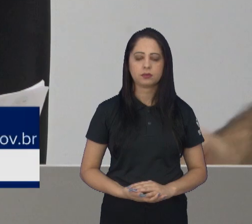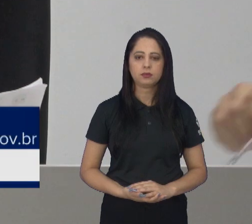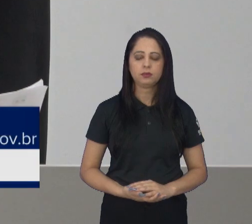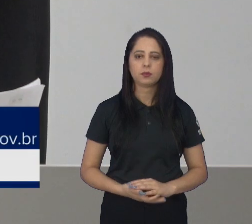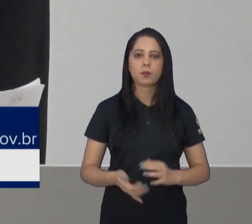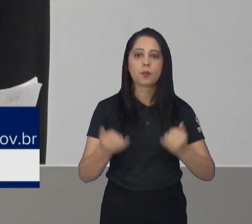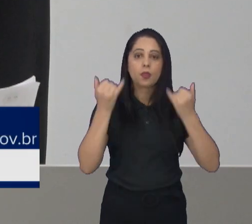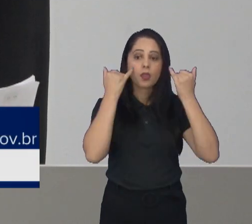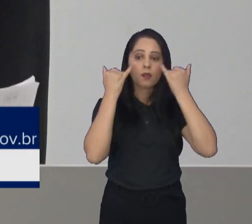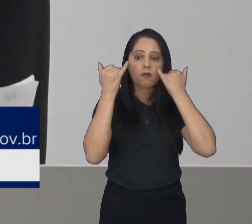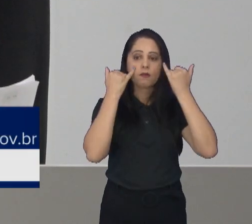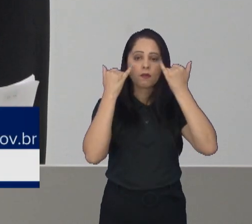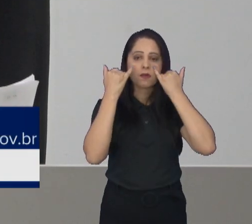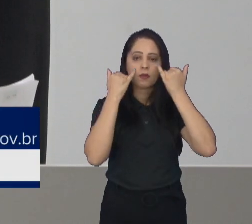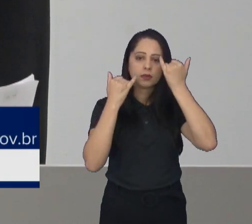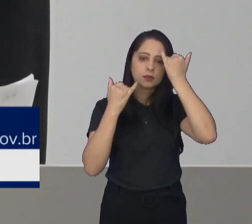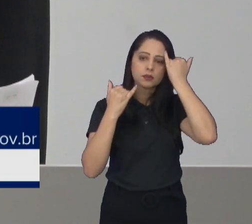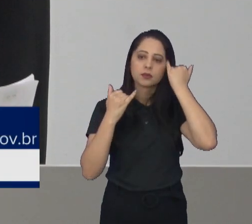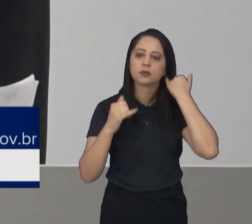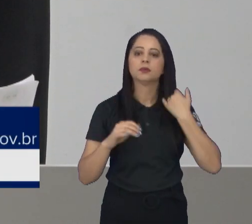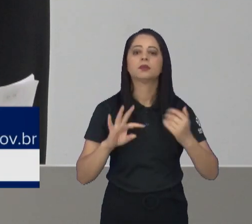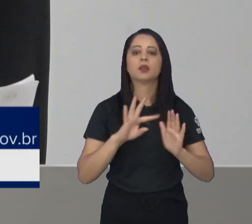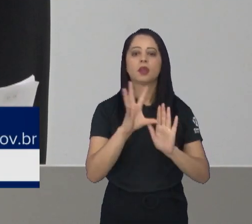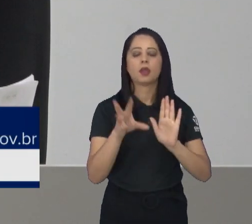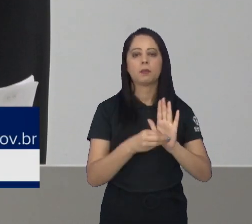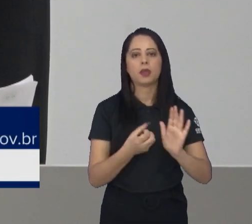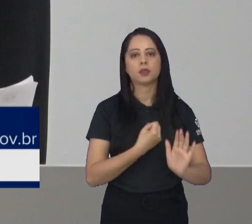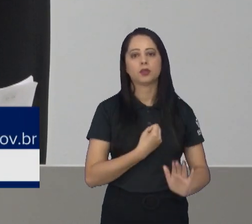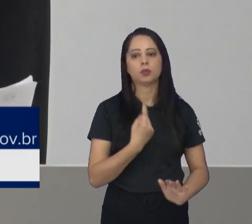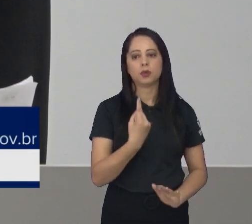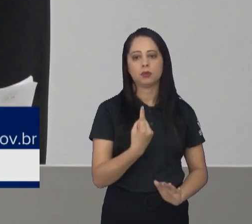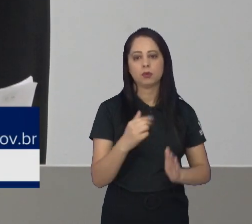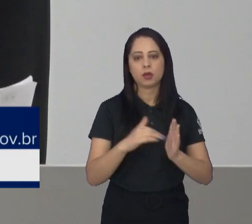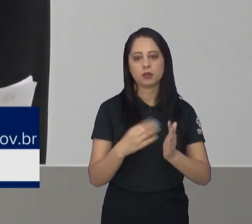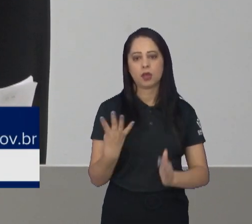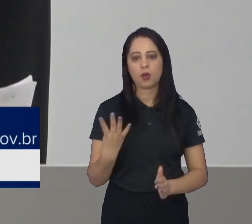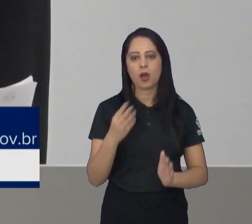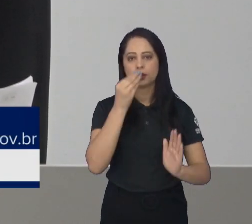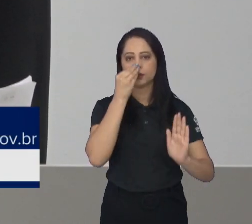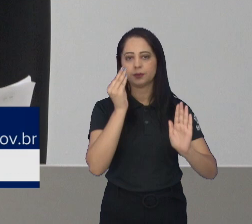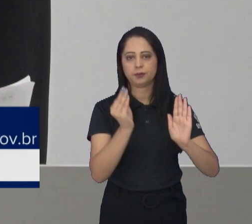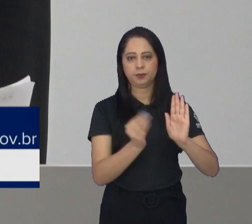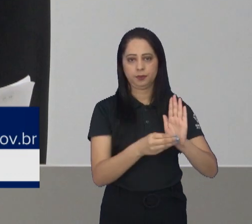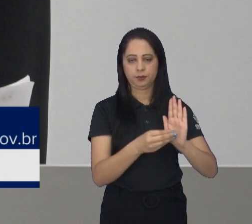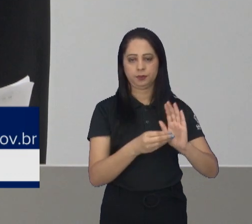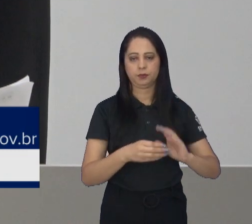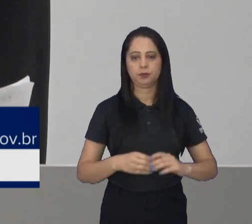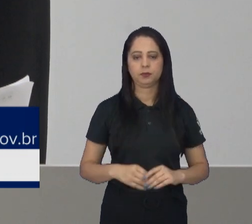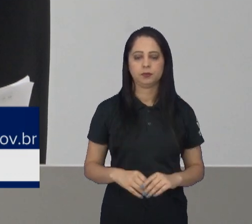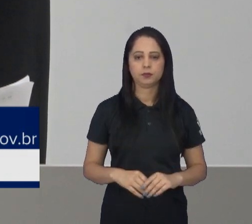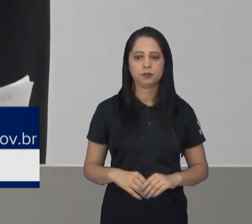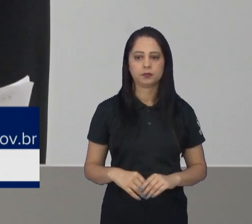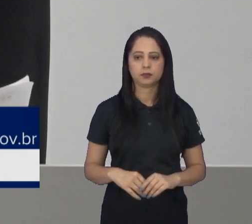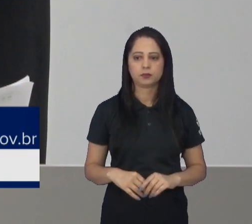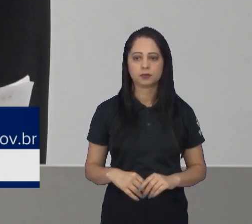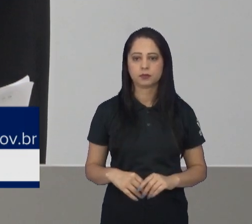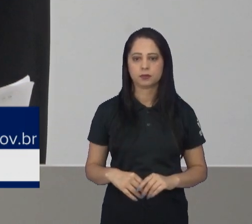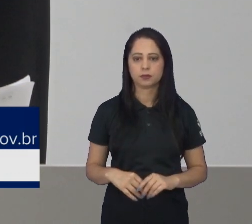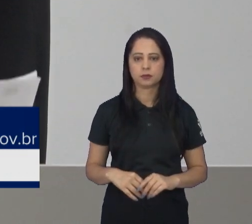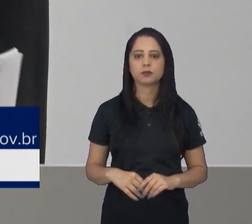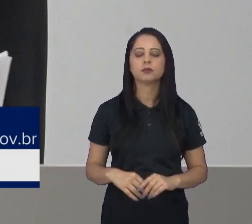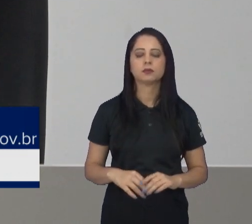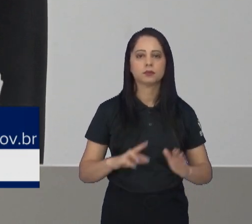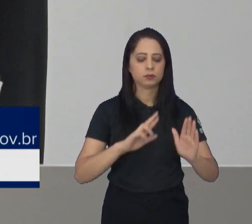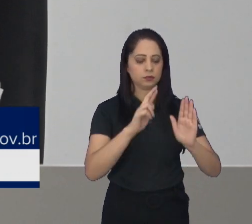Informamos os senhores vereadores que as emendas de número 1 a 4 foram rejeitadas pelas comissões. Nos